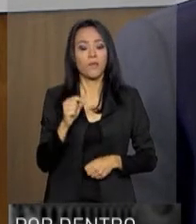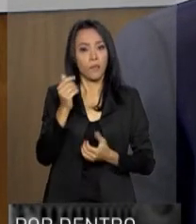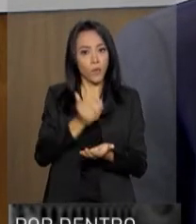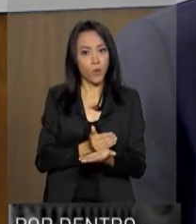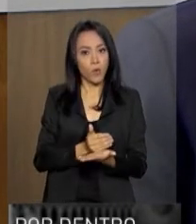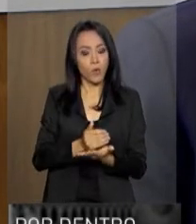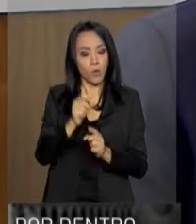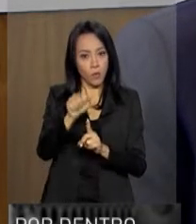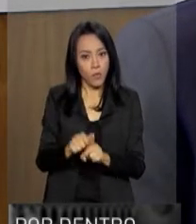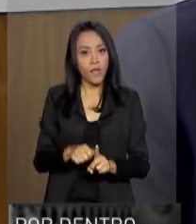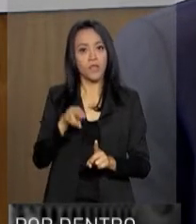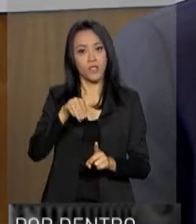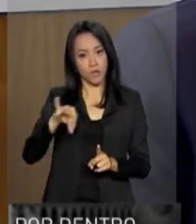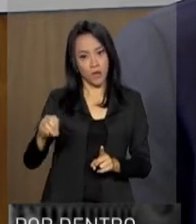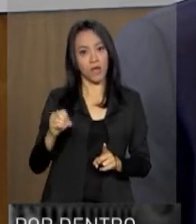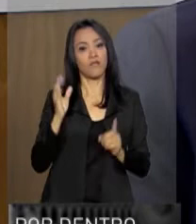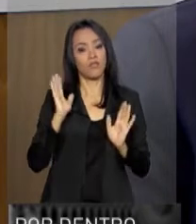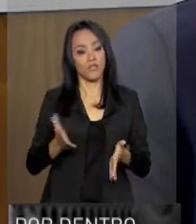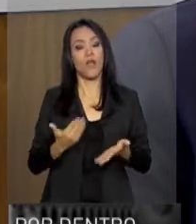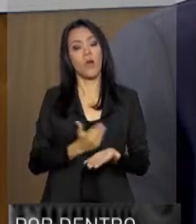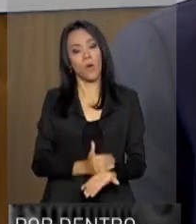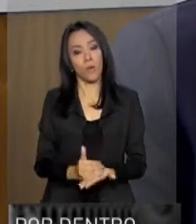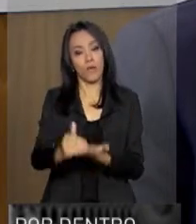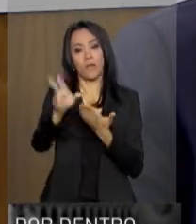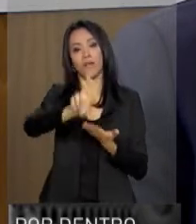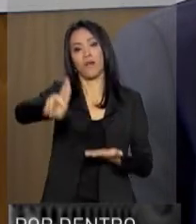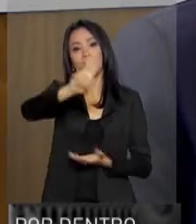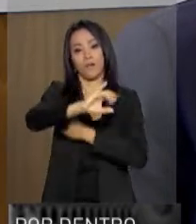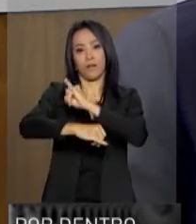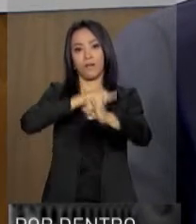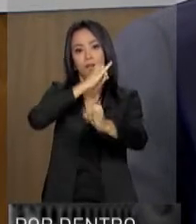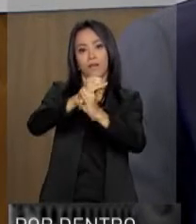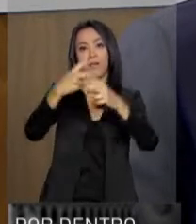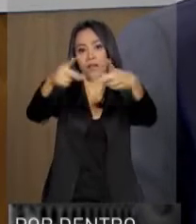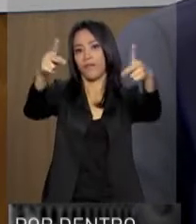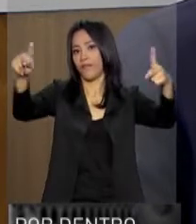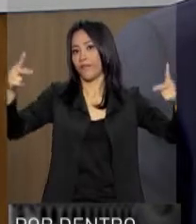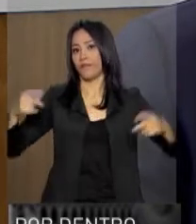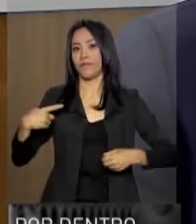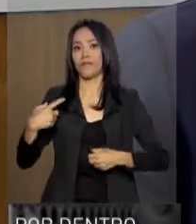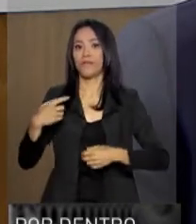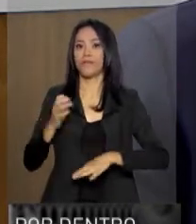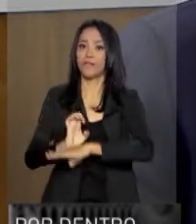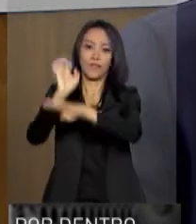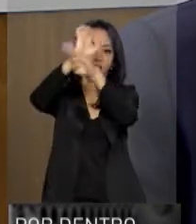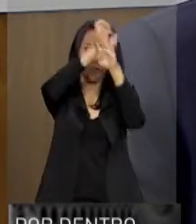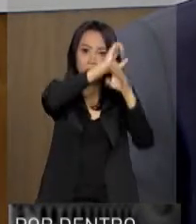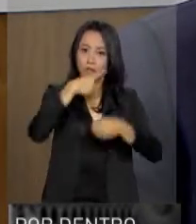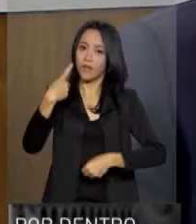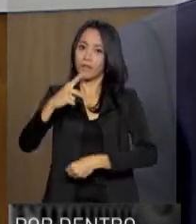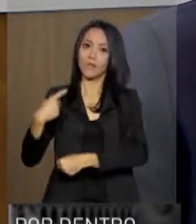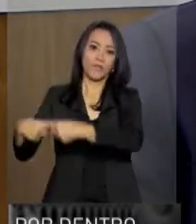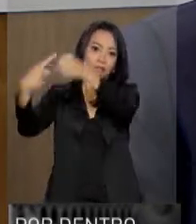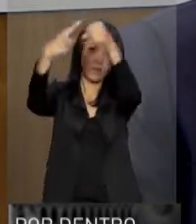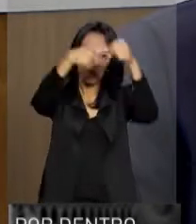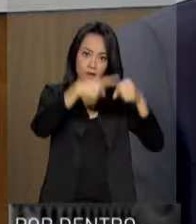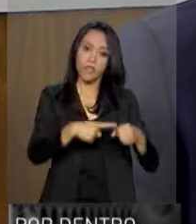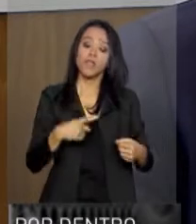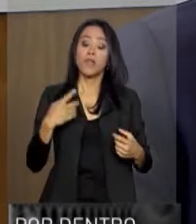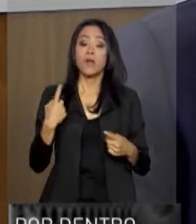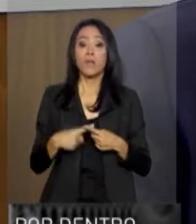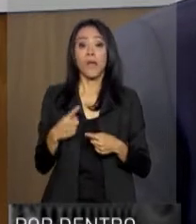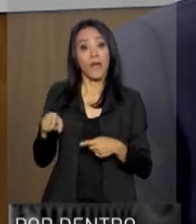receber esse programa então eu tenho certeza absoluta que a implantação será muito rápida a empresa tem compromissos contratuais